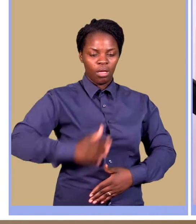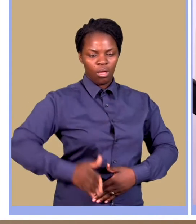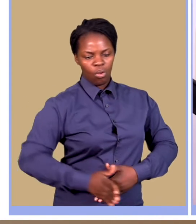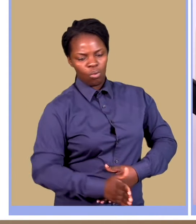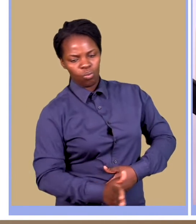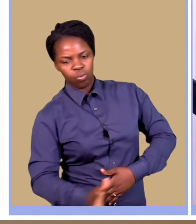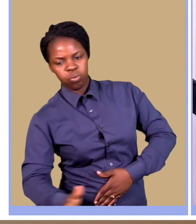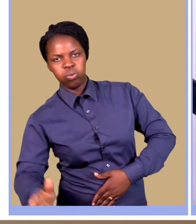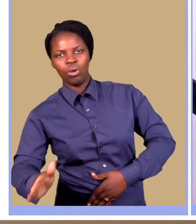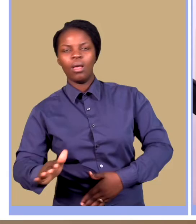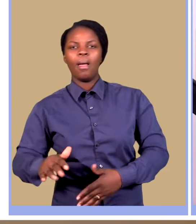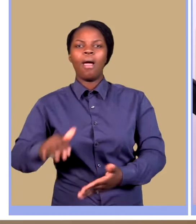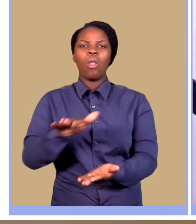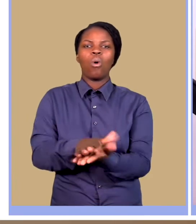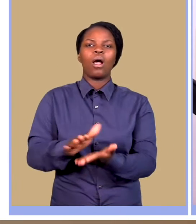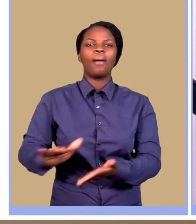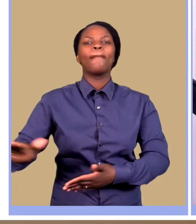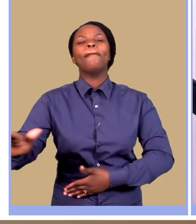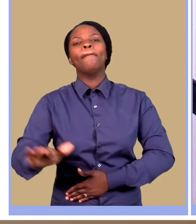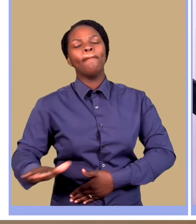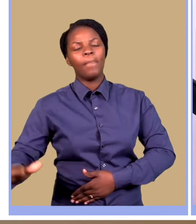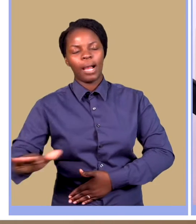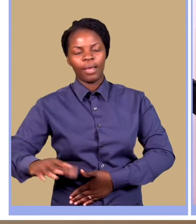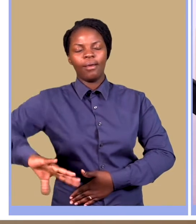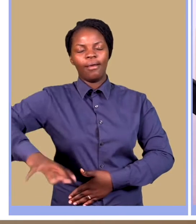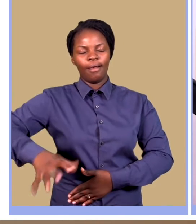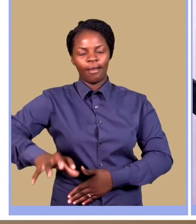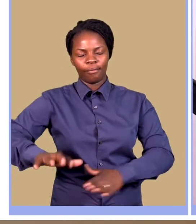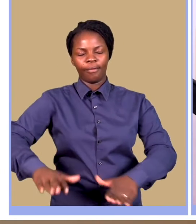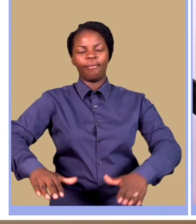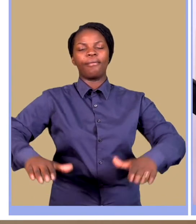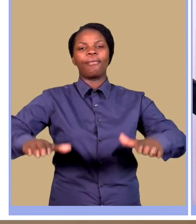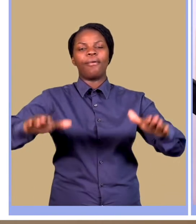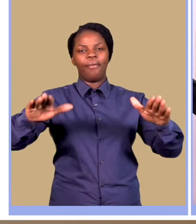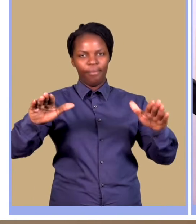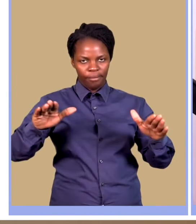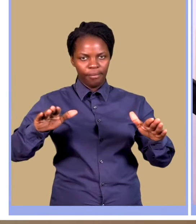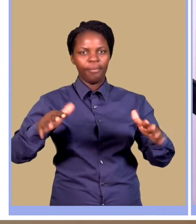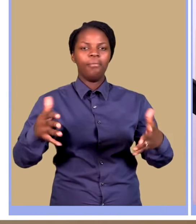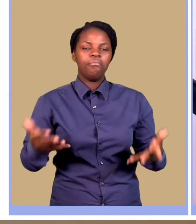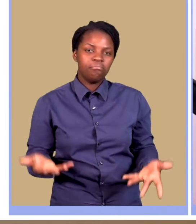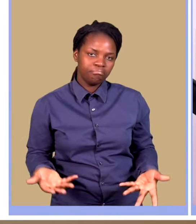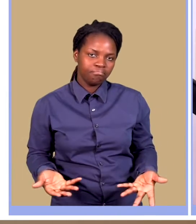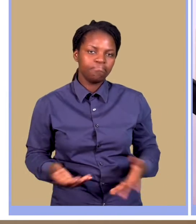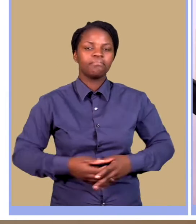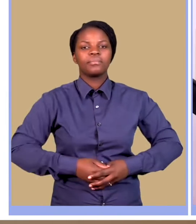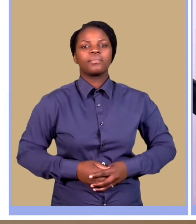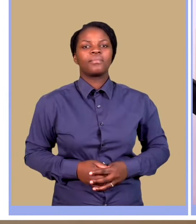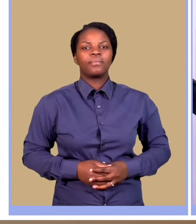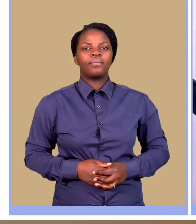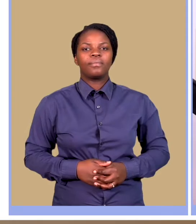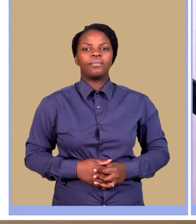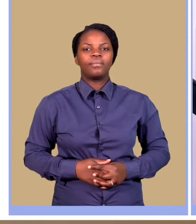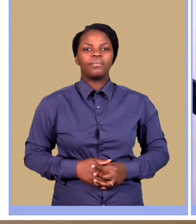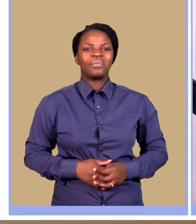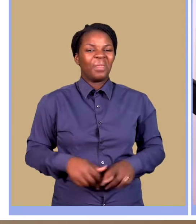bairros alagados, já vemos nossos bairros com uma estética não boa por conta das inundações, e